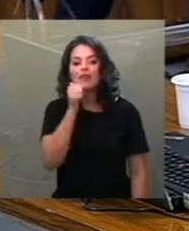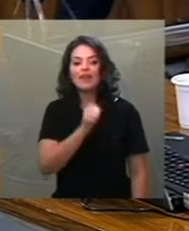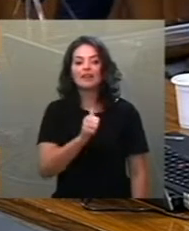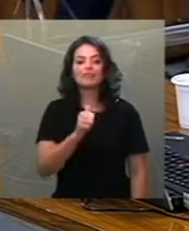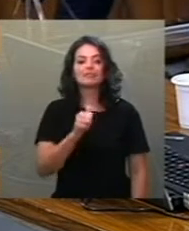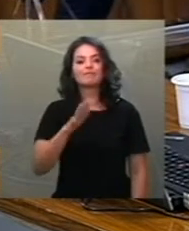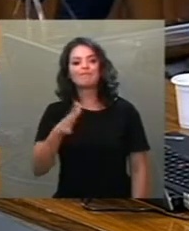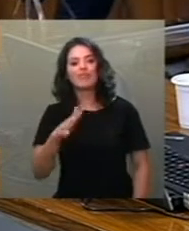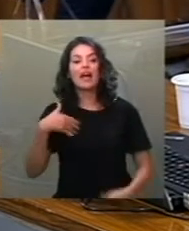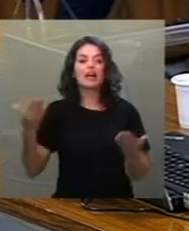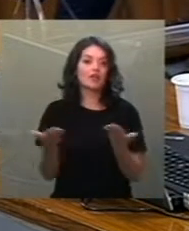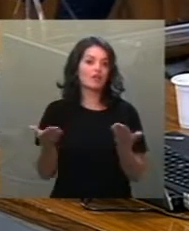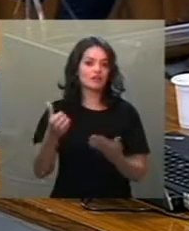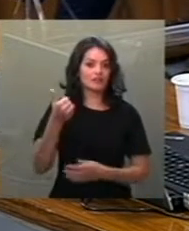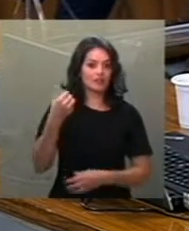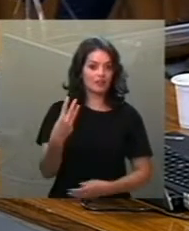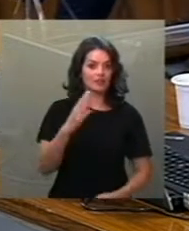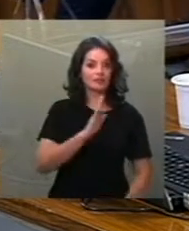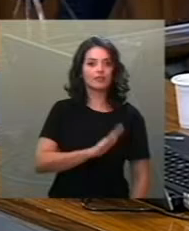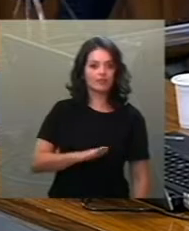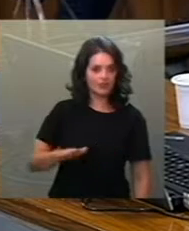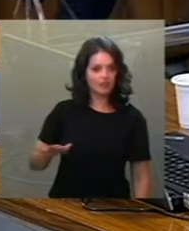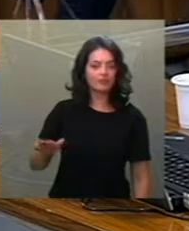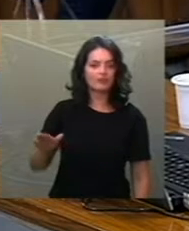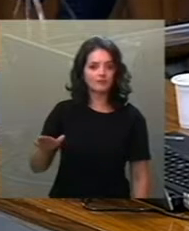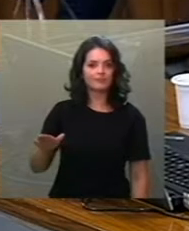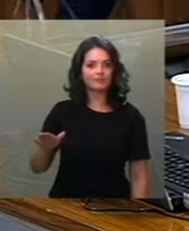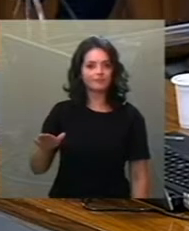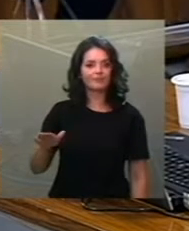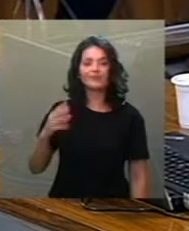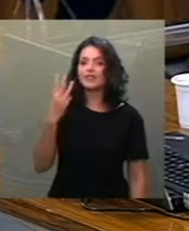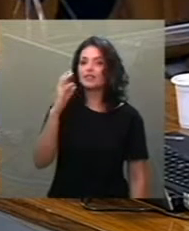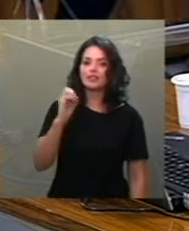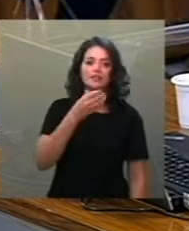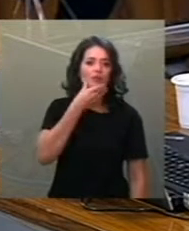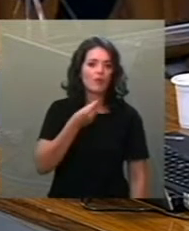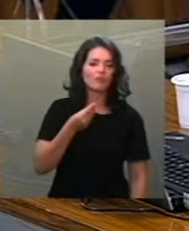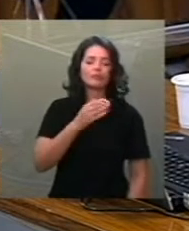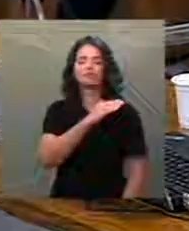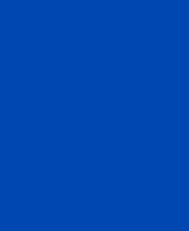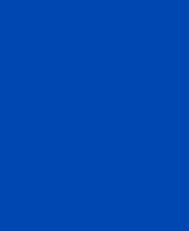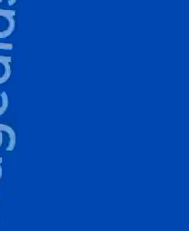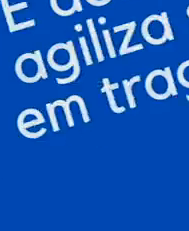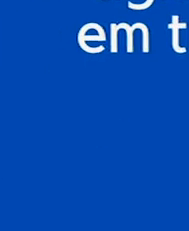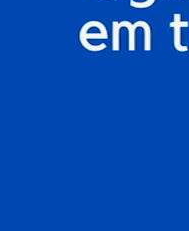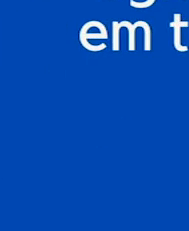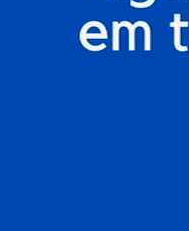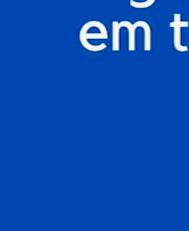pelo menos até o momento 13 crianças e mais de 30 homens, então assim, é uma tragédia.